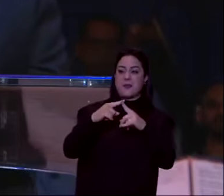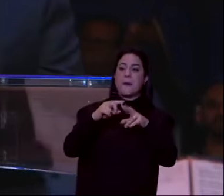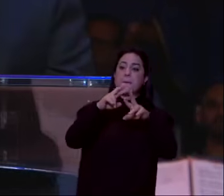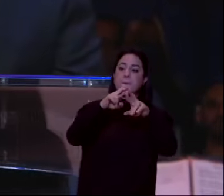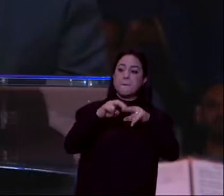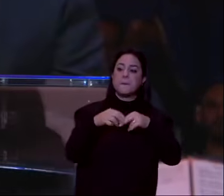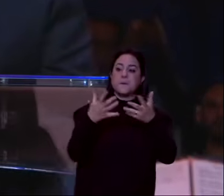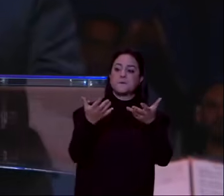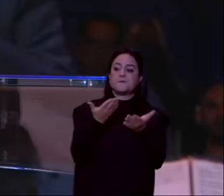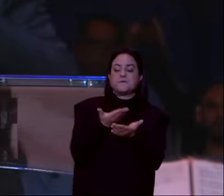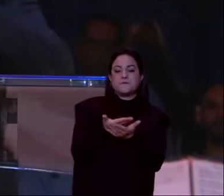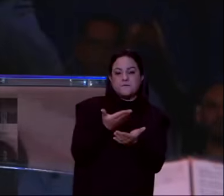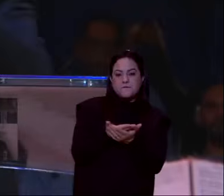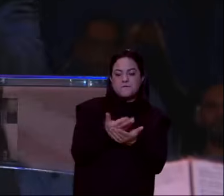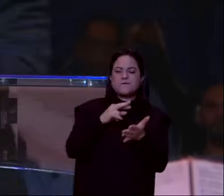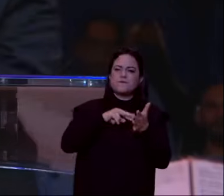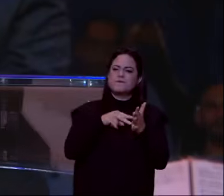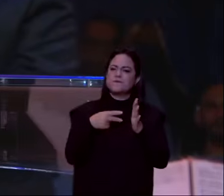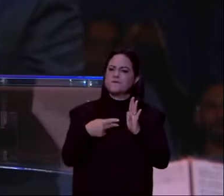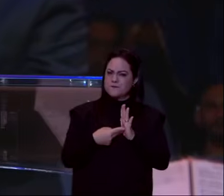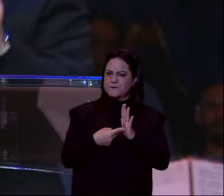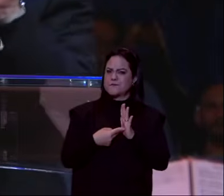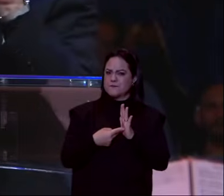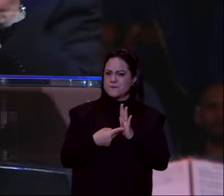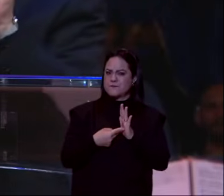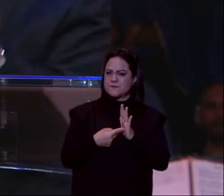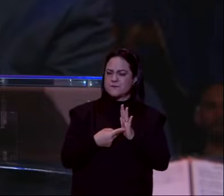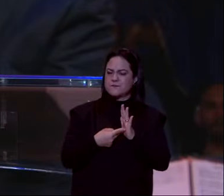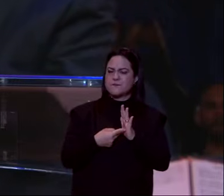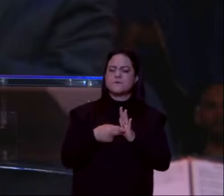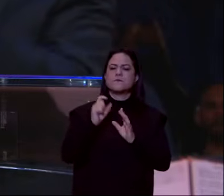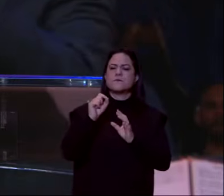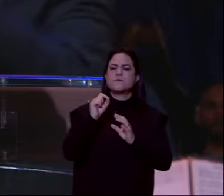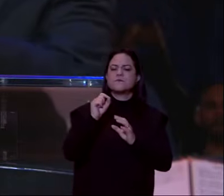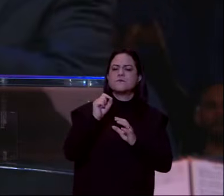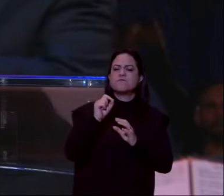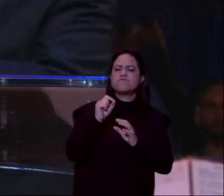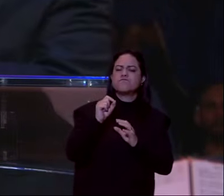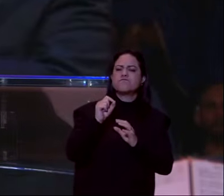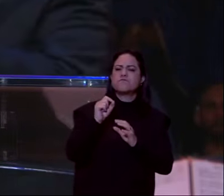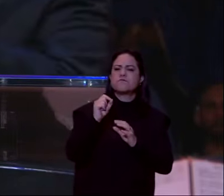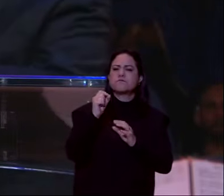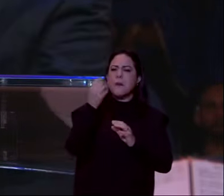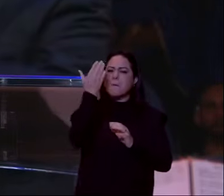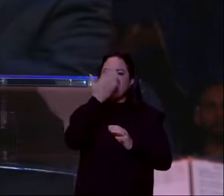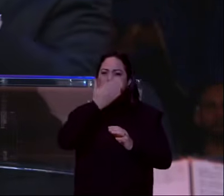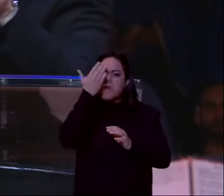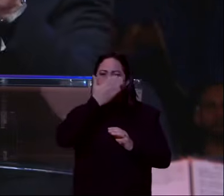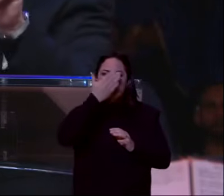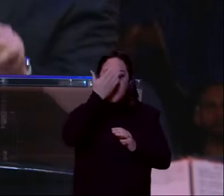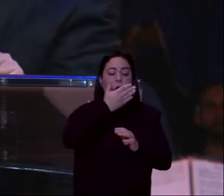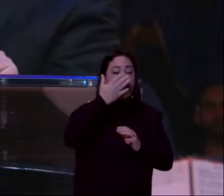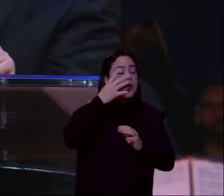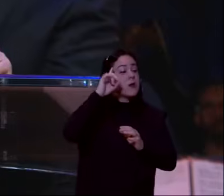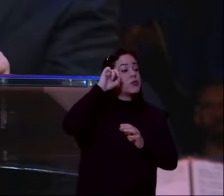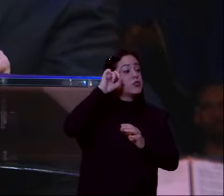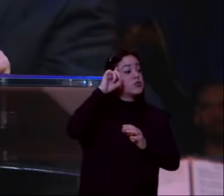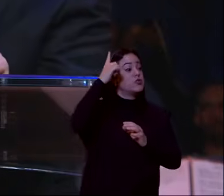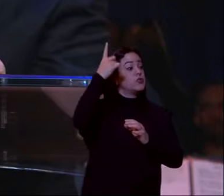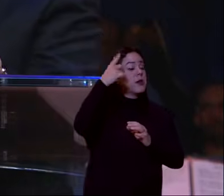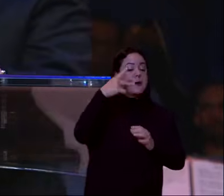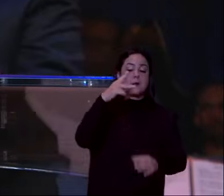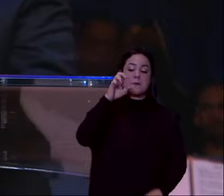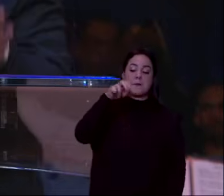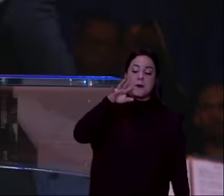de estudar o significado dos sinais que ocorreram no dia de